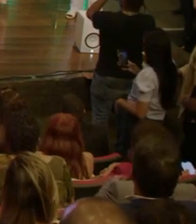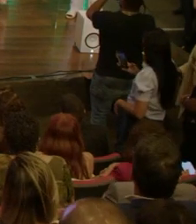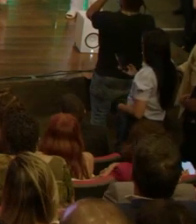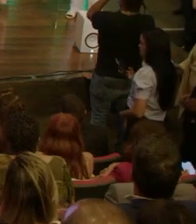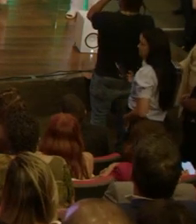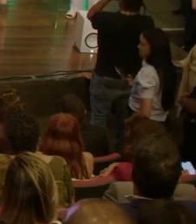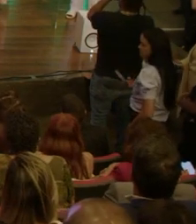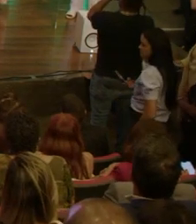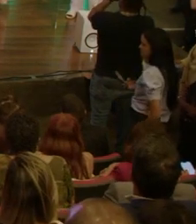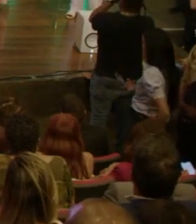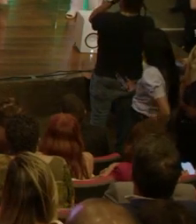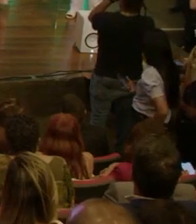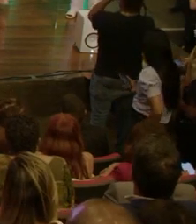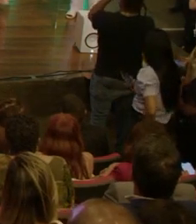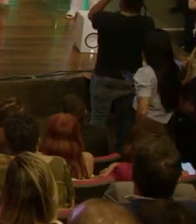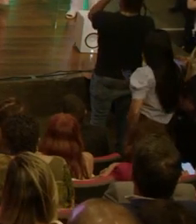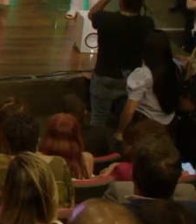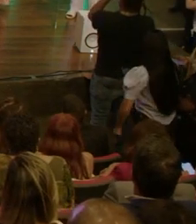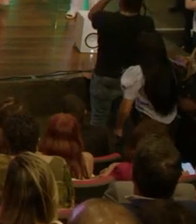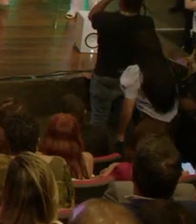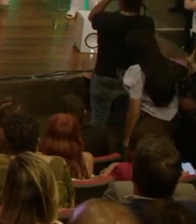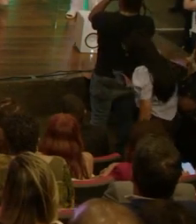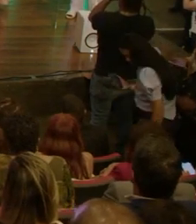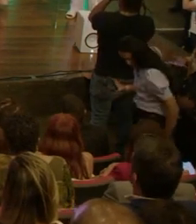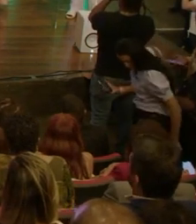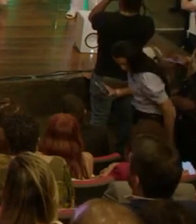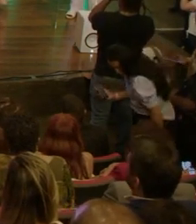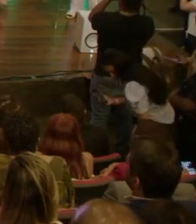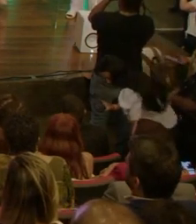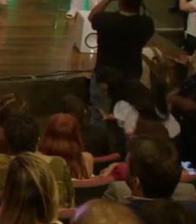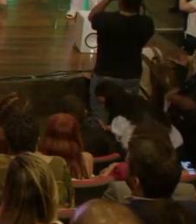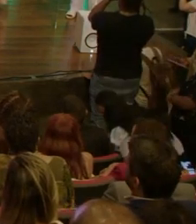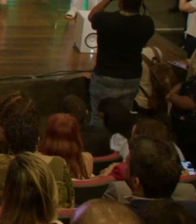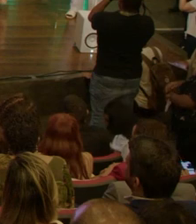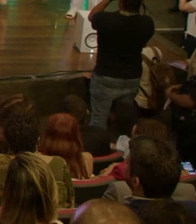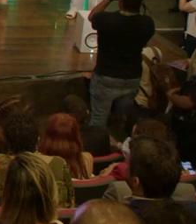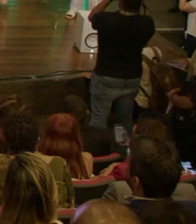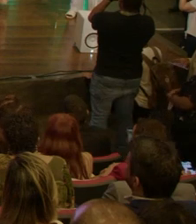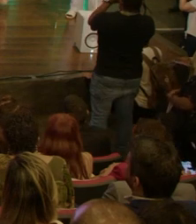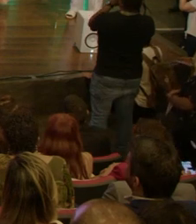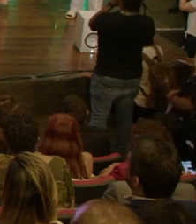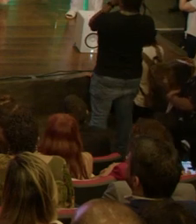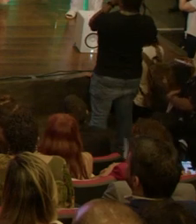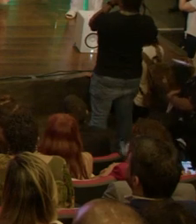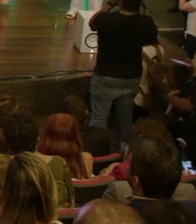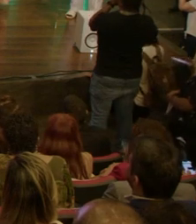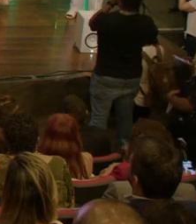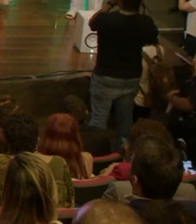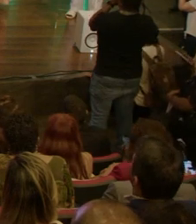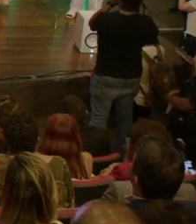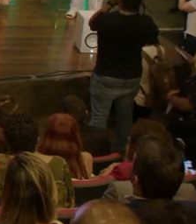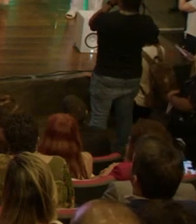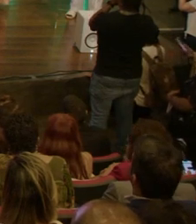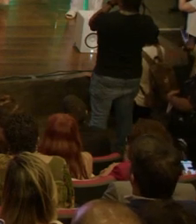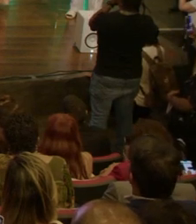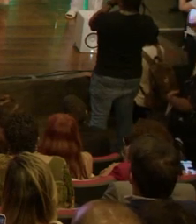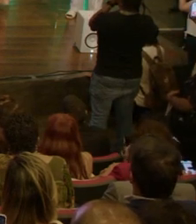marabobo julê. O baco sou ajô, o jinguinha lá